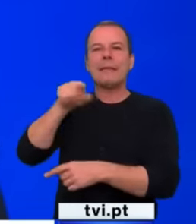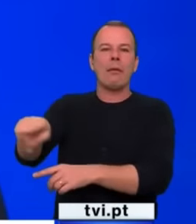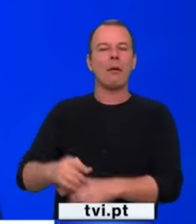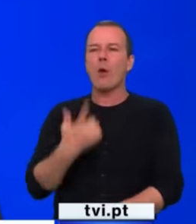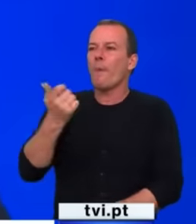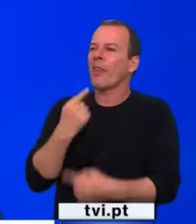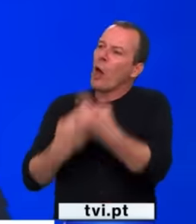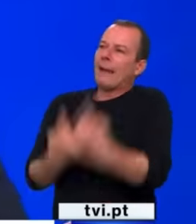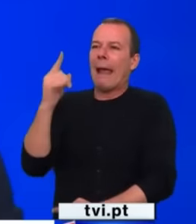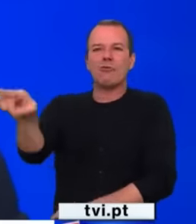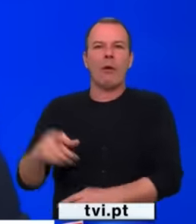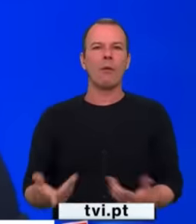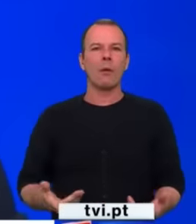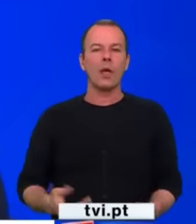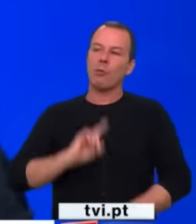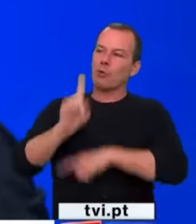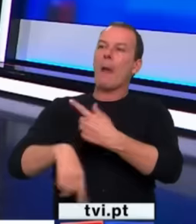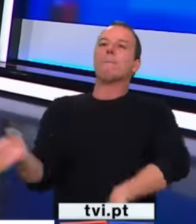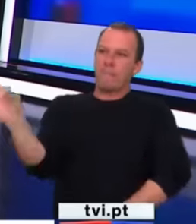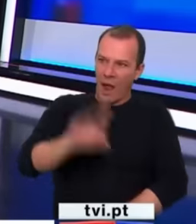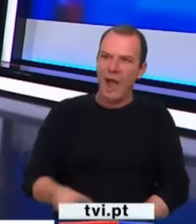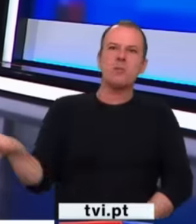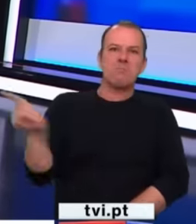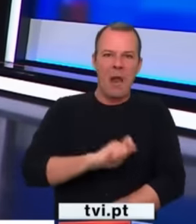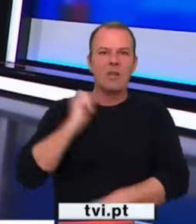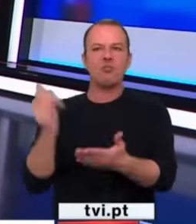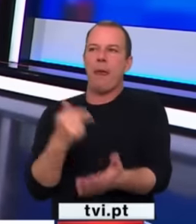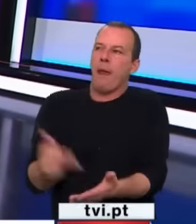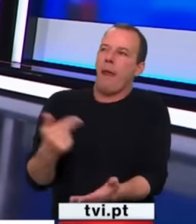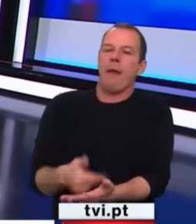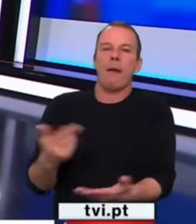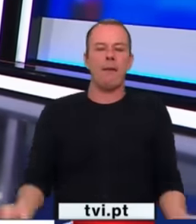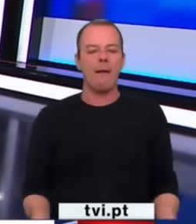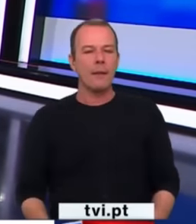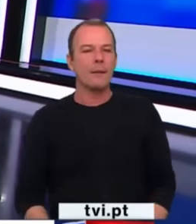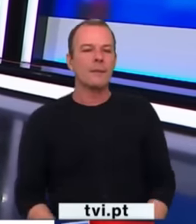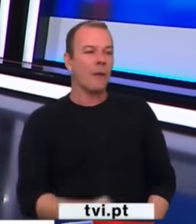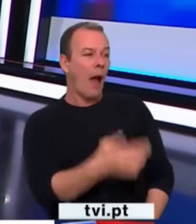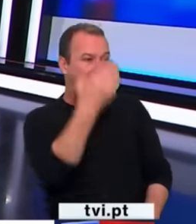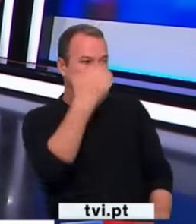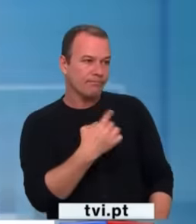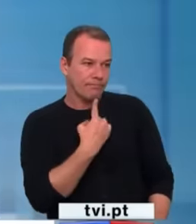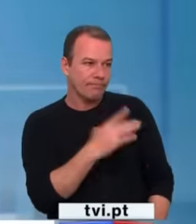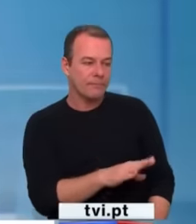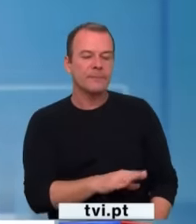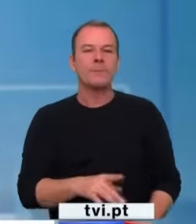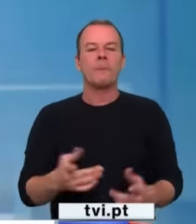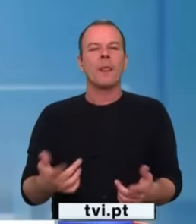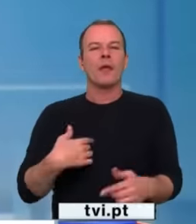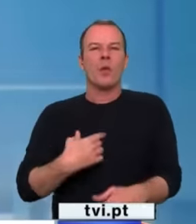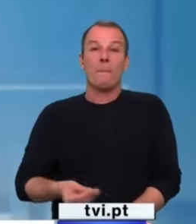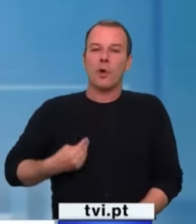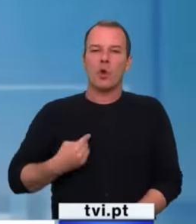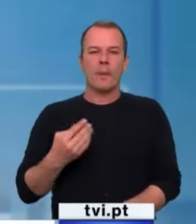à espera. E estamos todos à espera que eles sejam julgados com o nosso dinheiro em cima da mesa. Está esclarecido, Pedro Nuno Santos, sobre esta questão. A mim preocupa-me a morosidade da justiça e nós